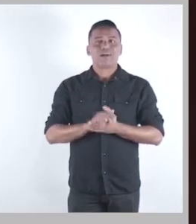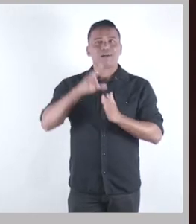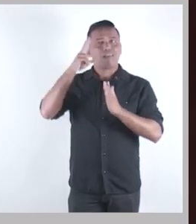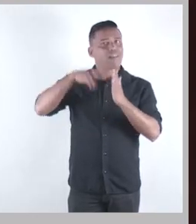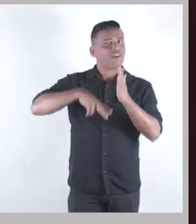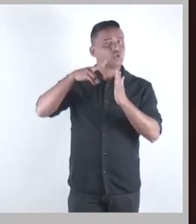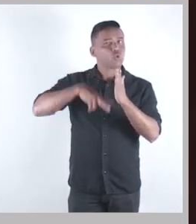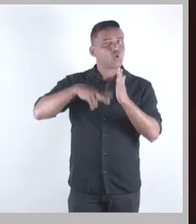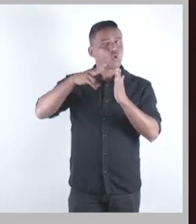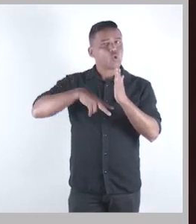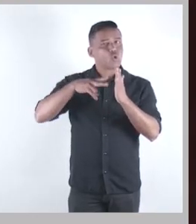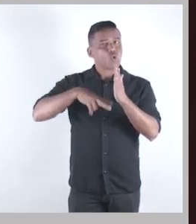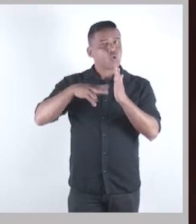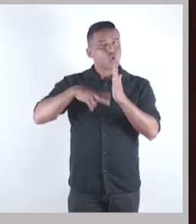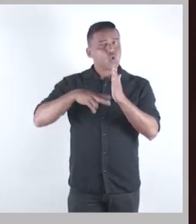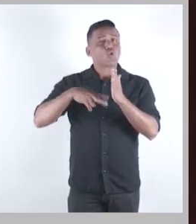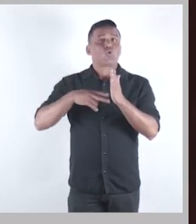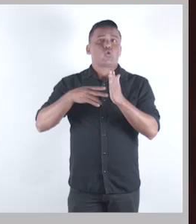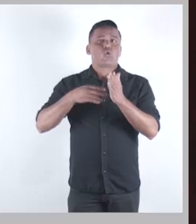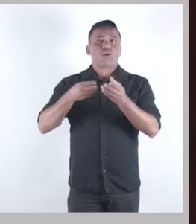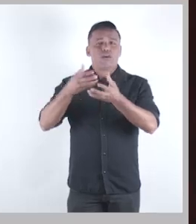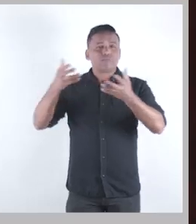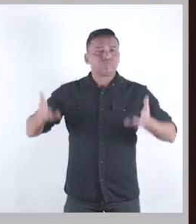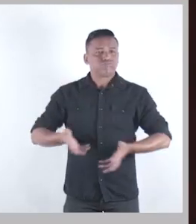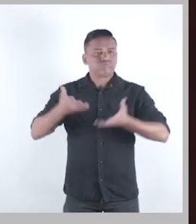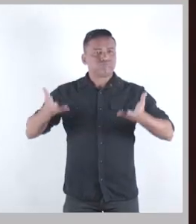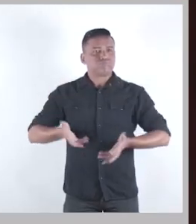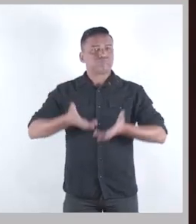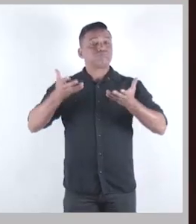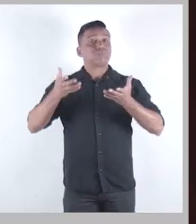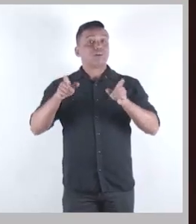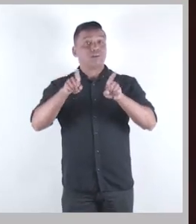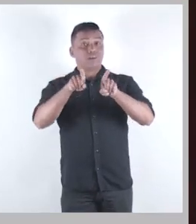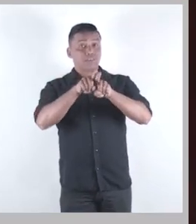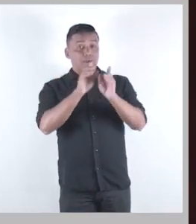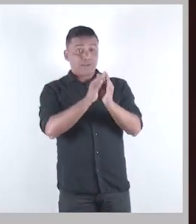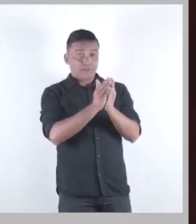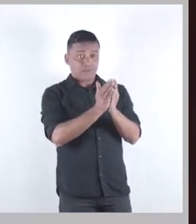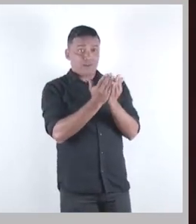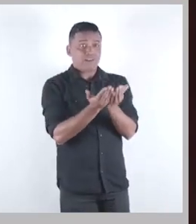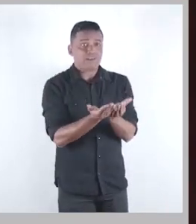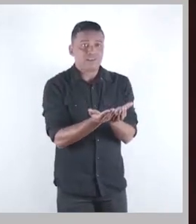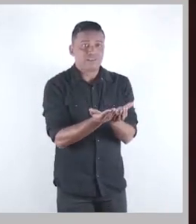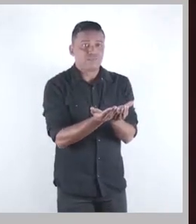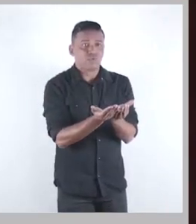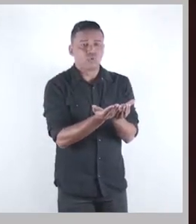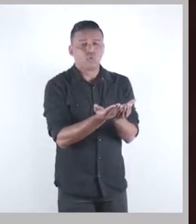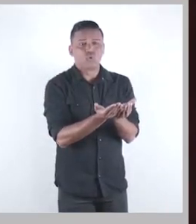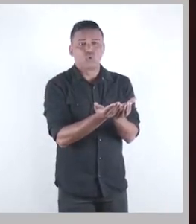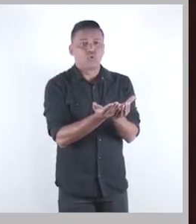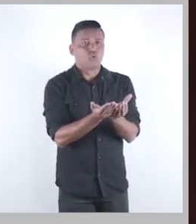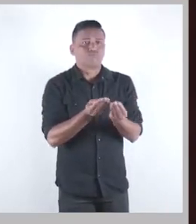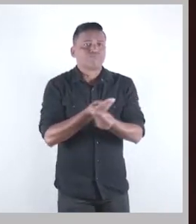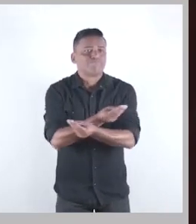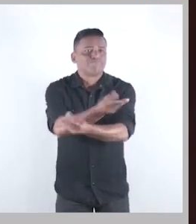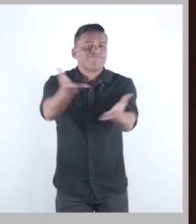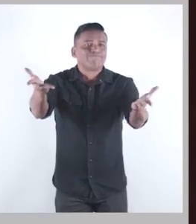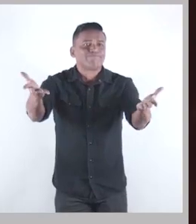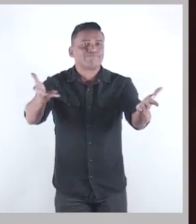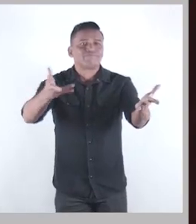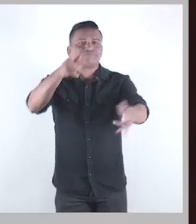leitura e da viabilidade do livro, né, assim, para que o livro possa chegar até as pessoas,